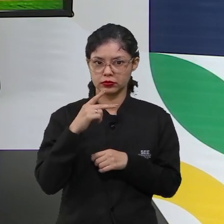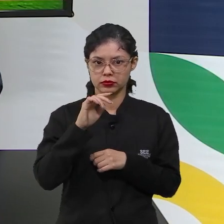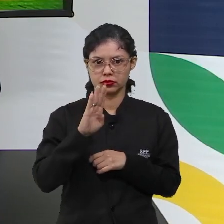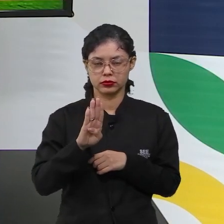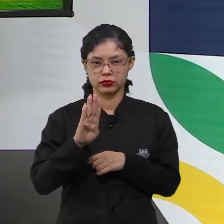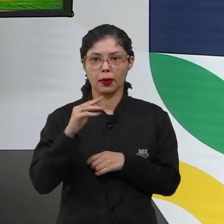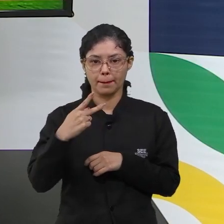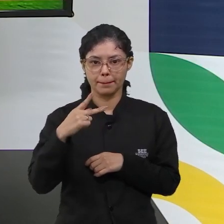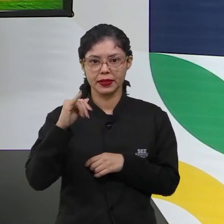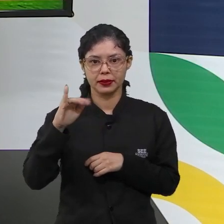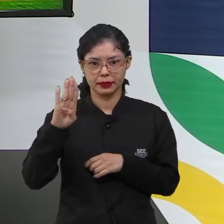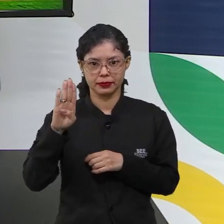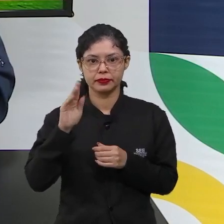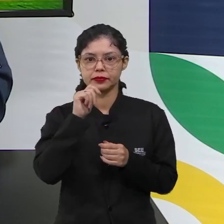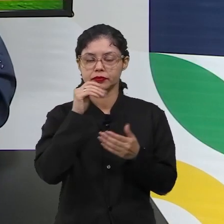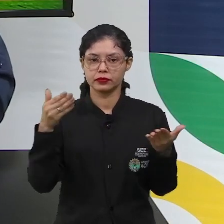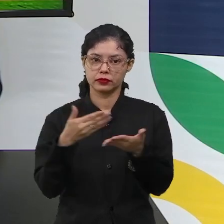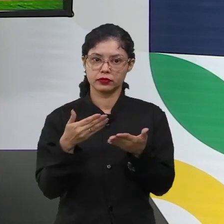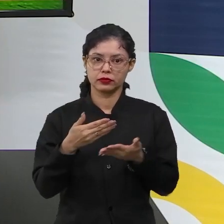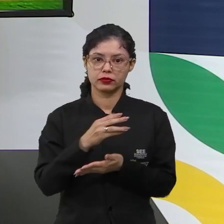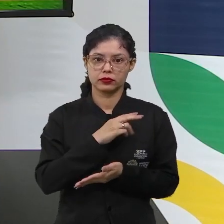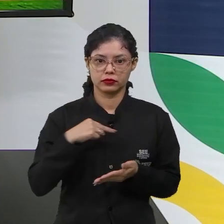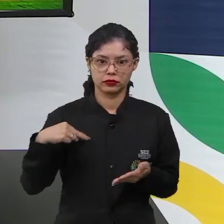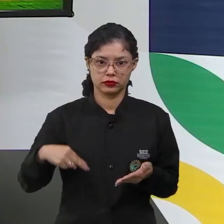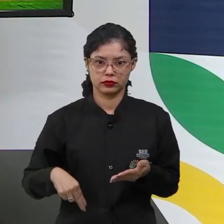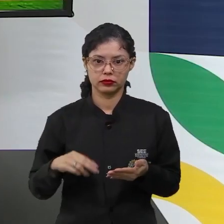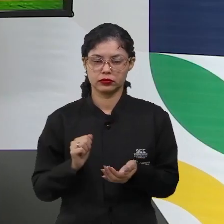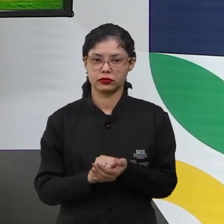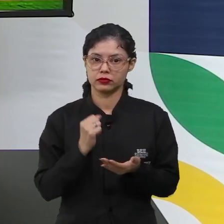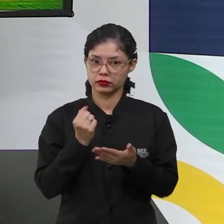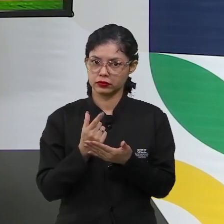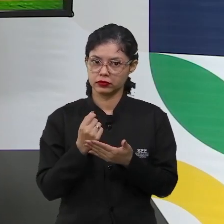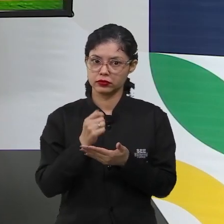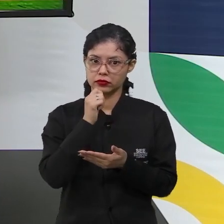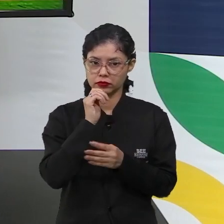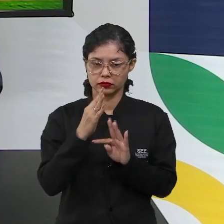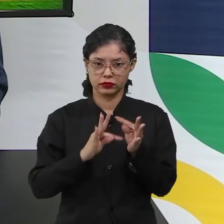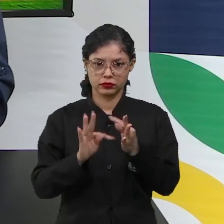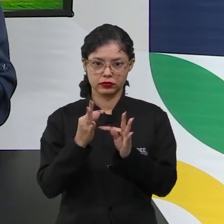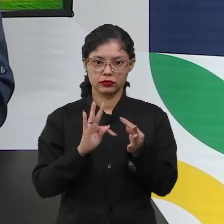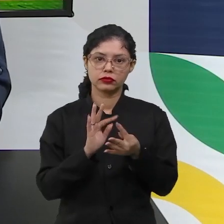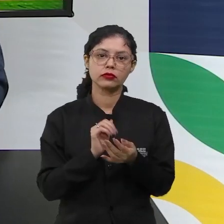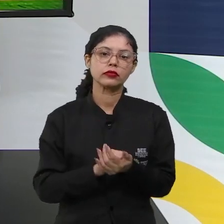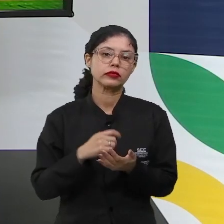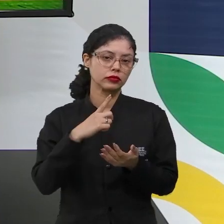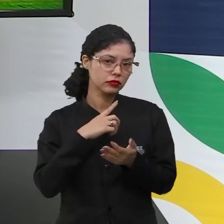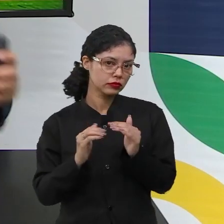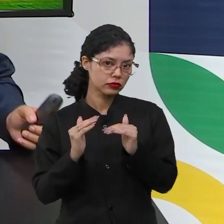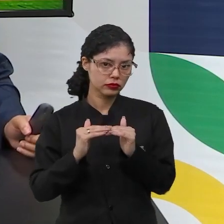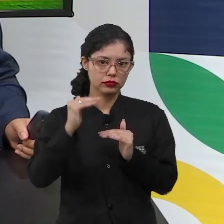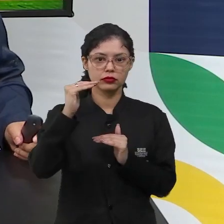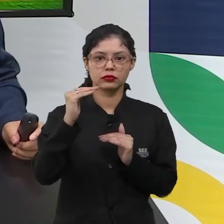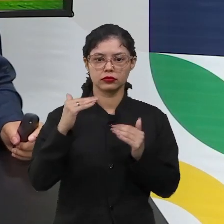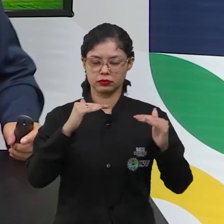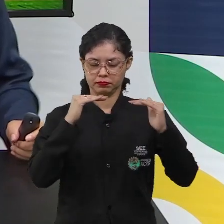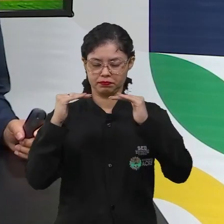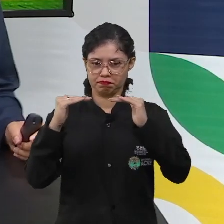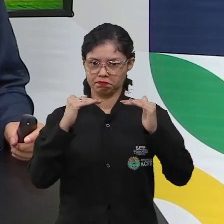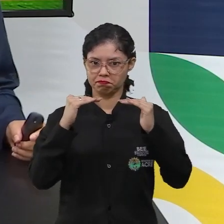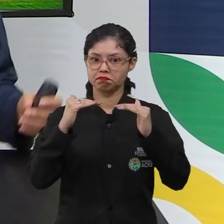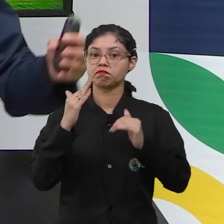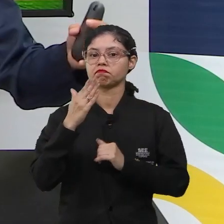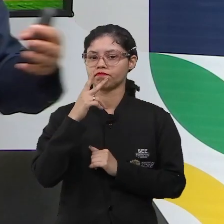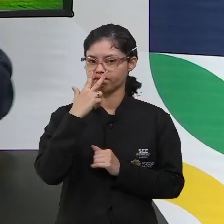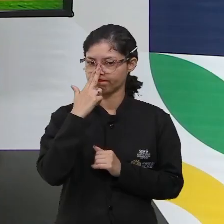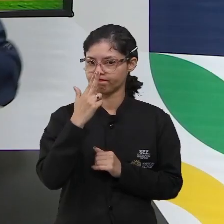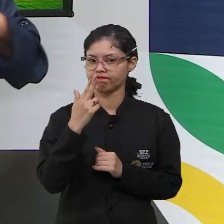PIB, e hoje a China, ela tem crescido muito, tem investido bastante em tecnologia e tem muito se equiparado aí aos Estados